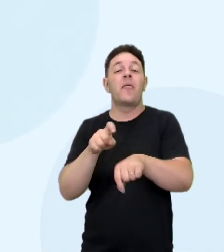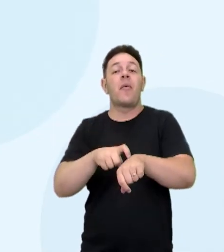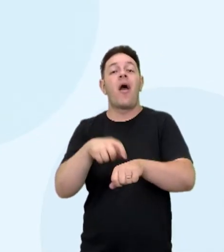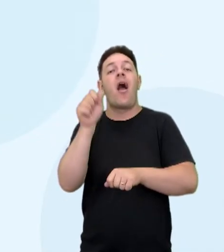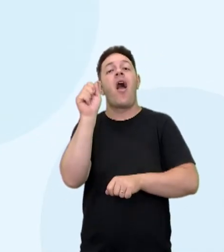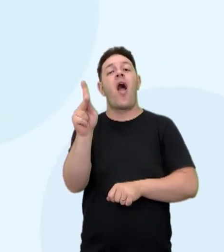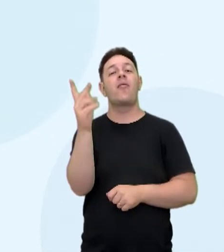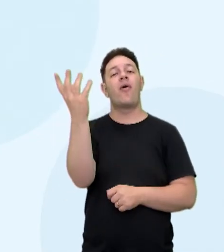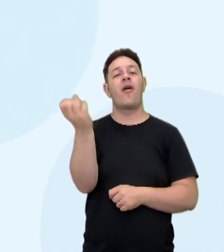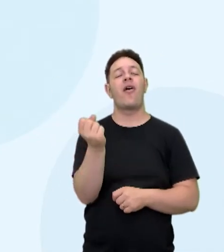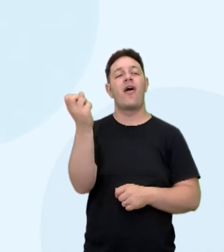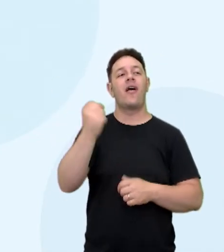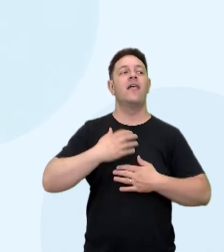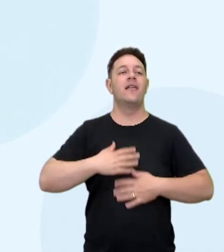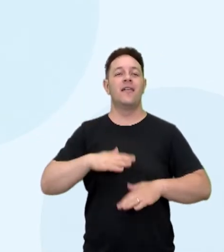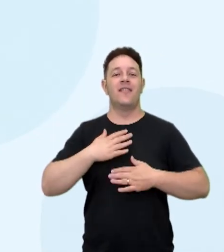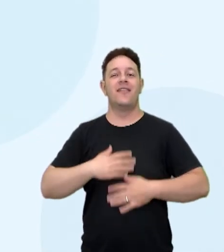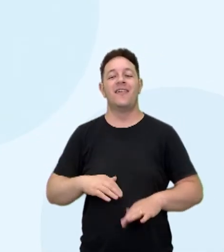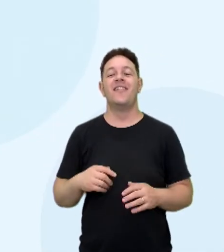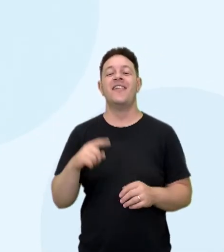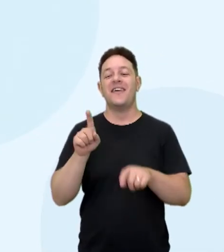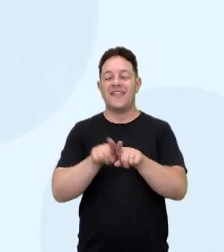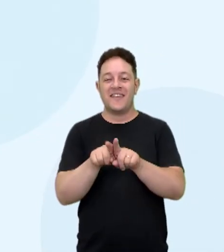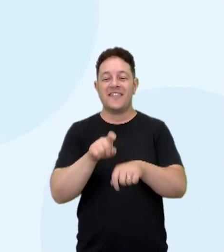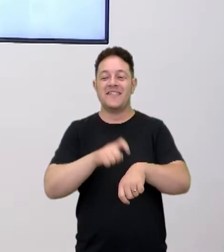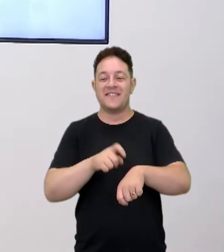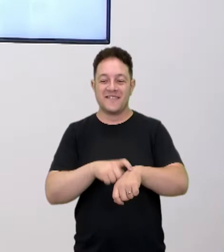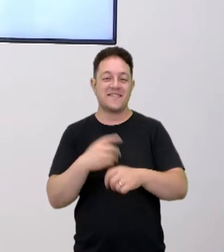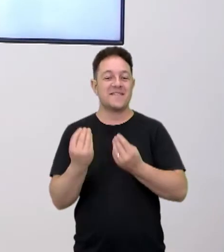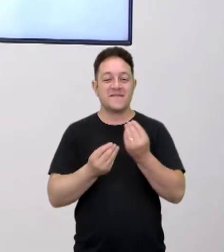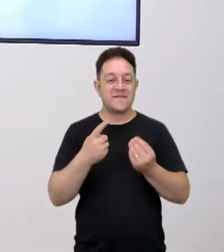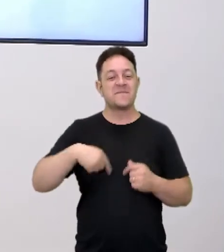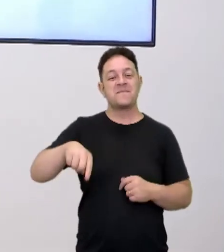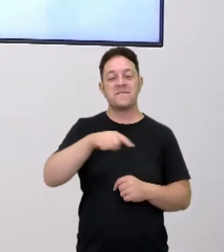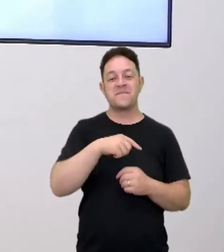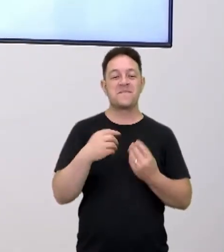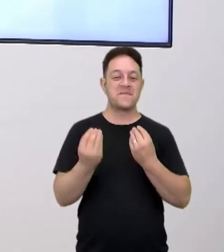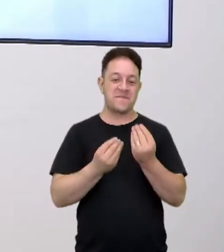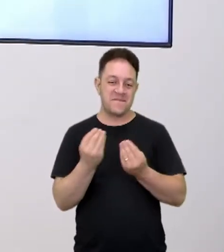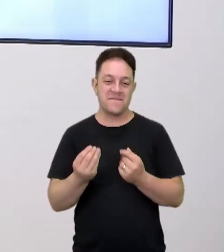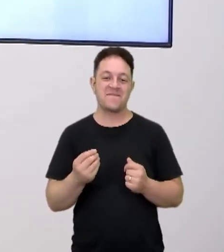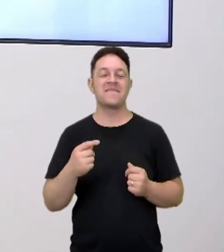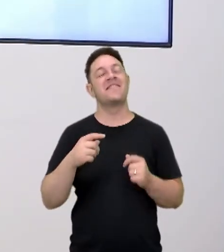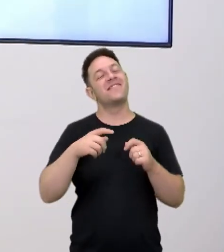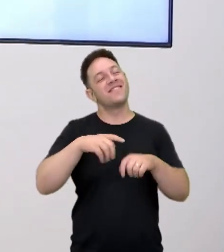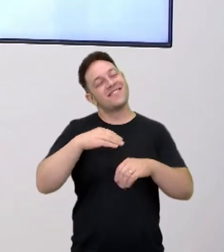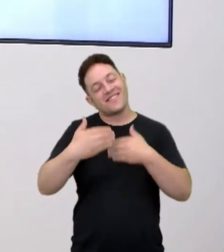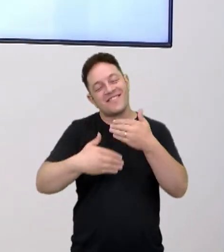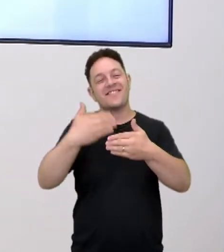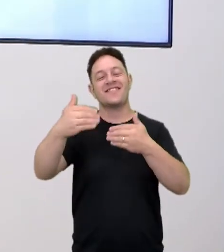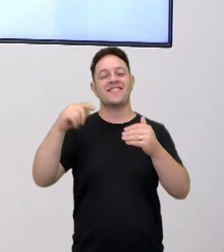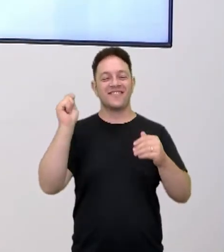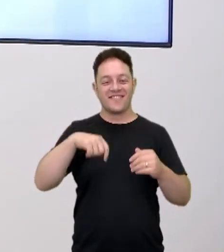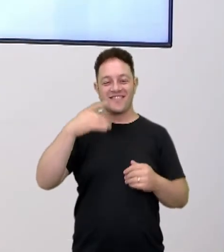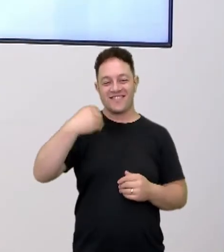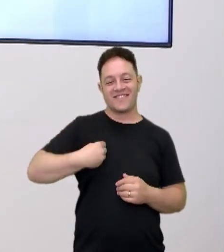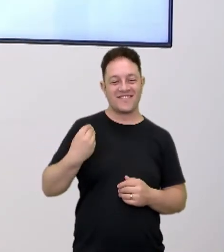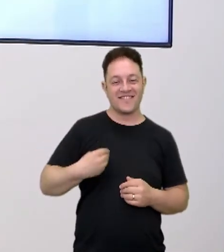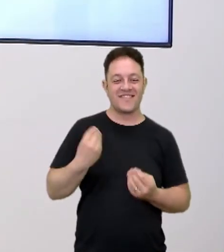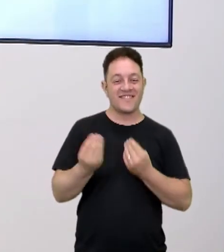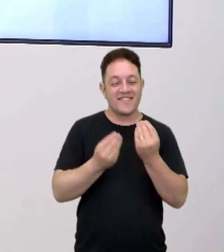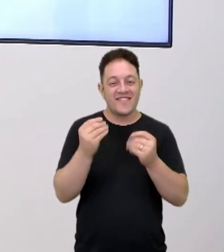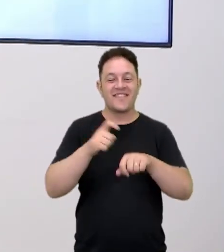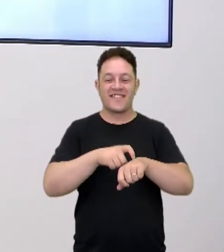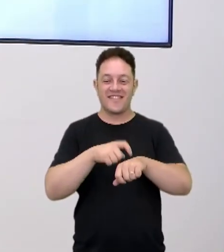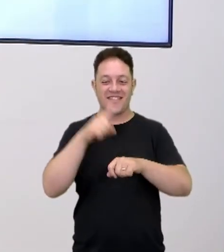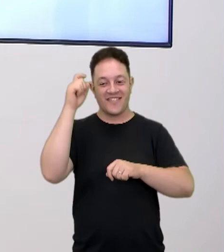gente já cumpriu boa parte dos nossos papéis sociais e a gente já acumulou tanto conhecimento e tanta experiência que ela é uma fase